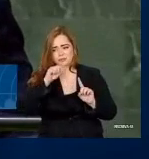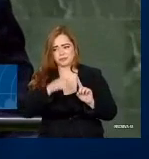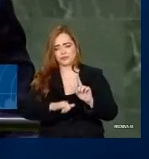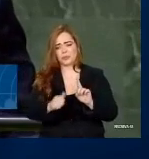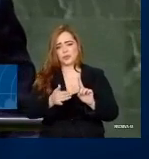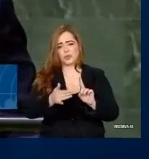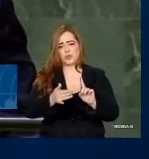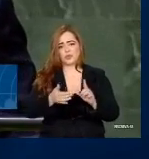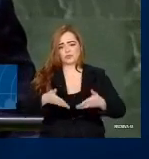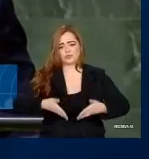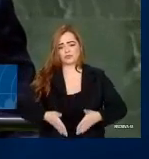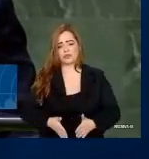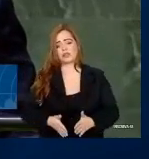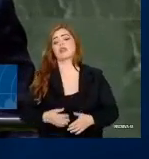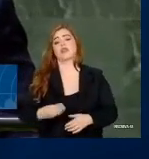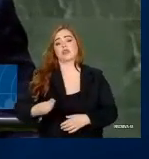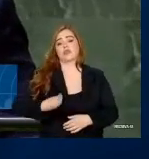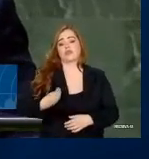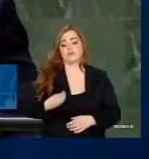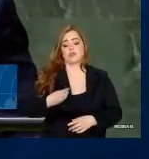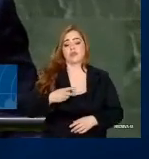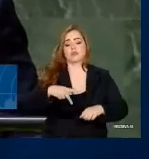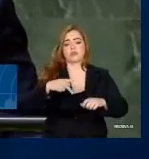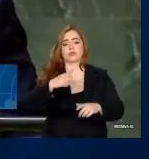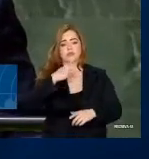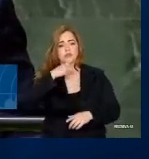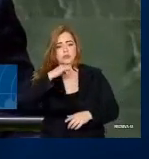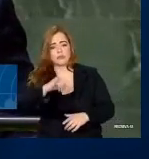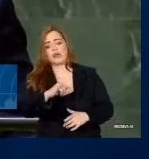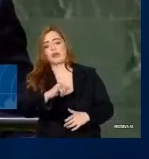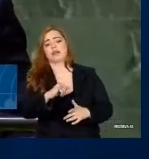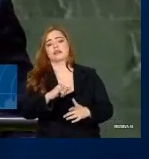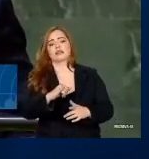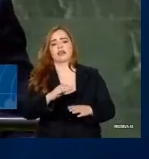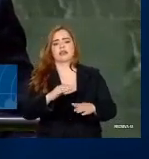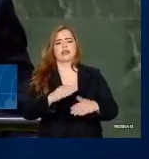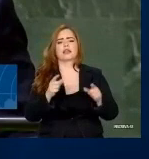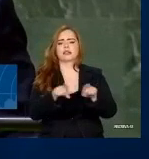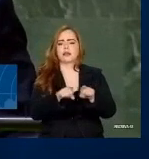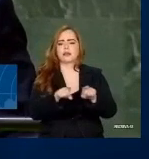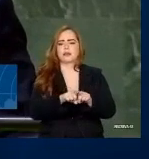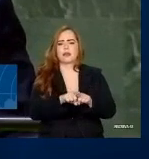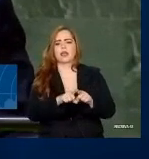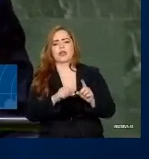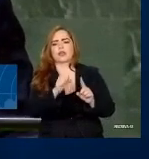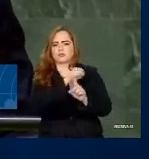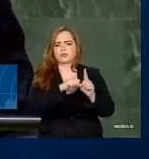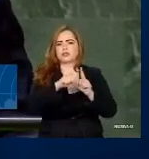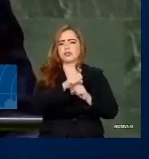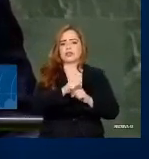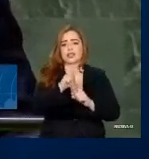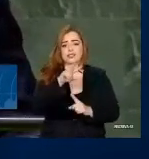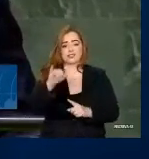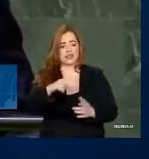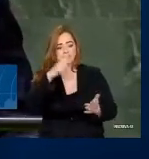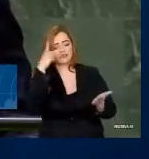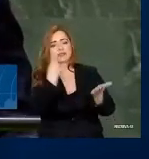de mensagem lá fora? Será que ele consegue? É difícil, né? Então, é claro que isso